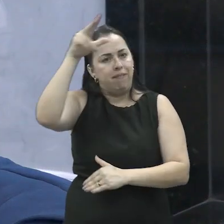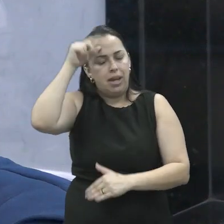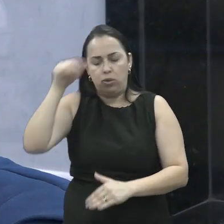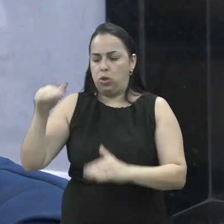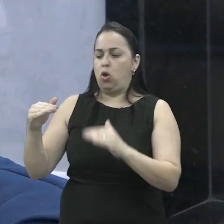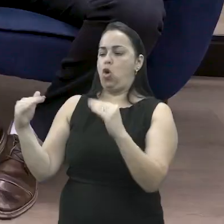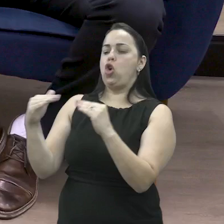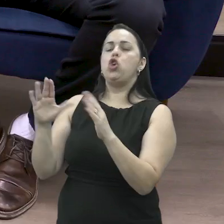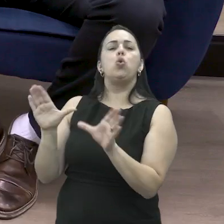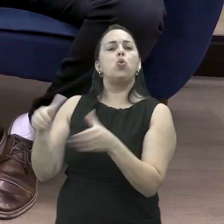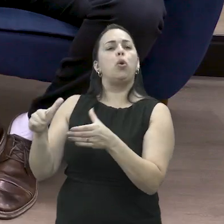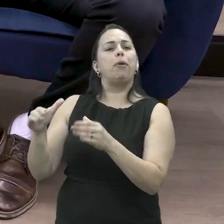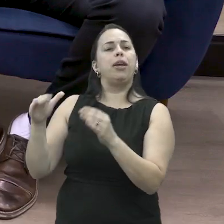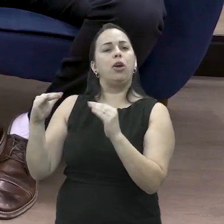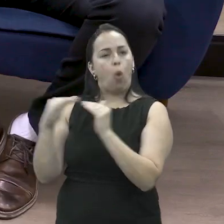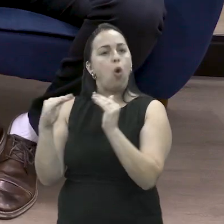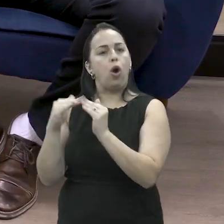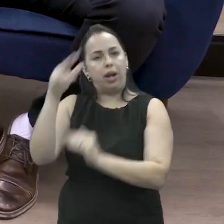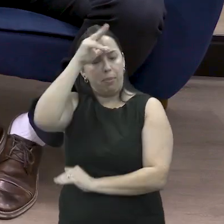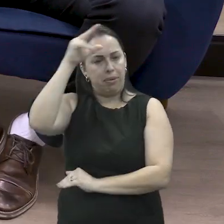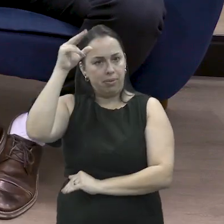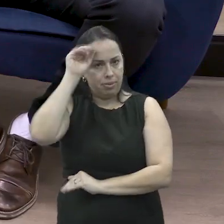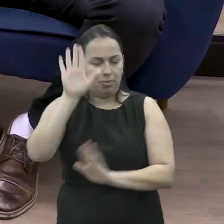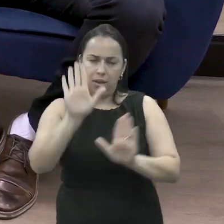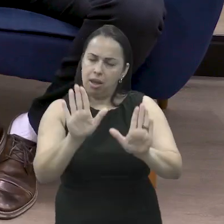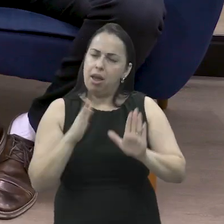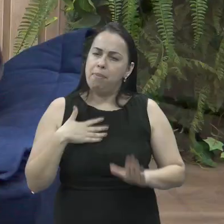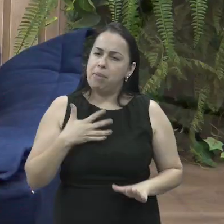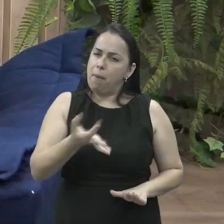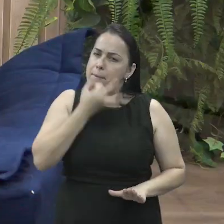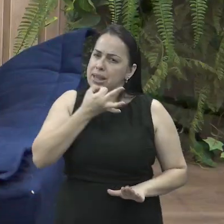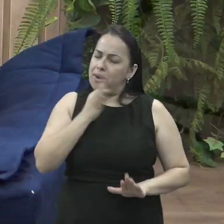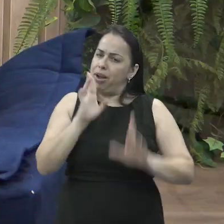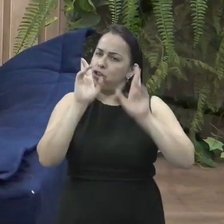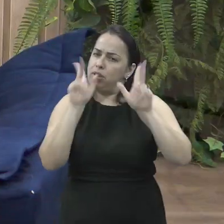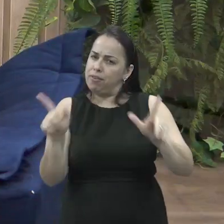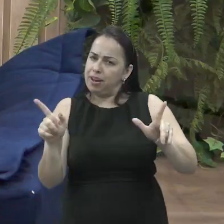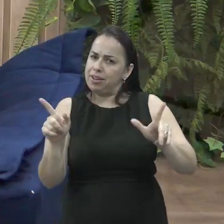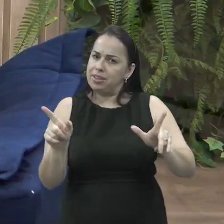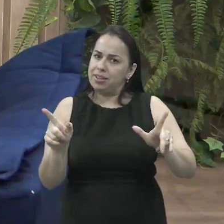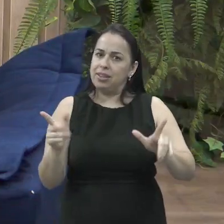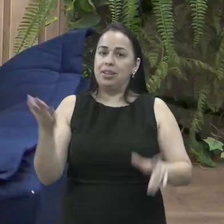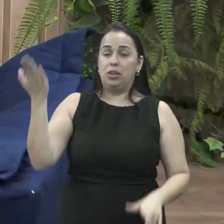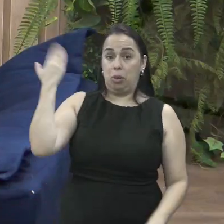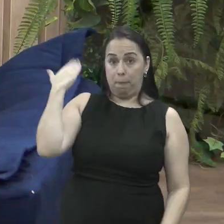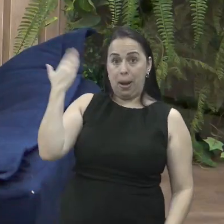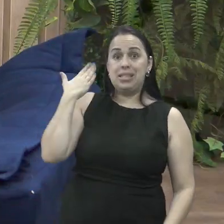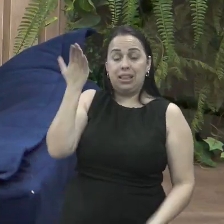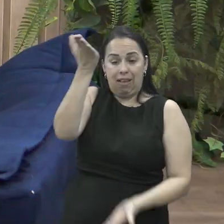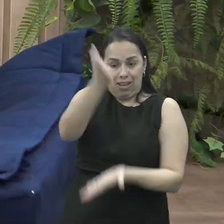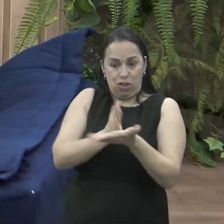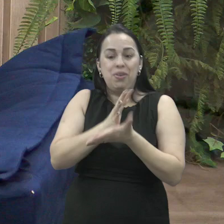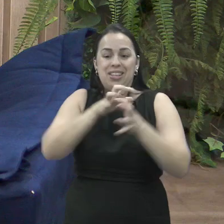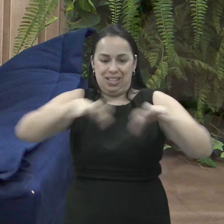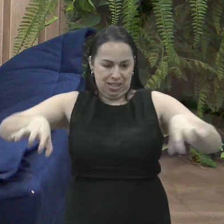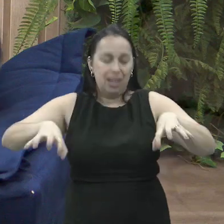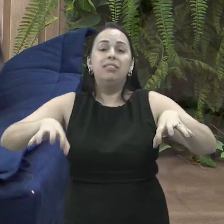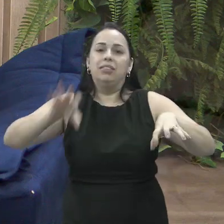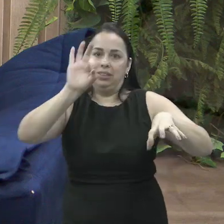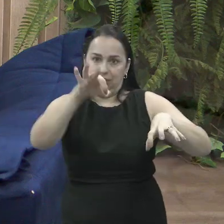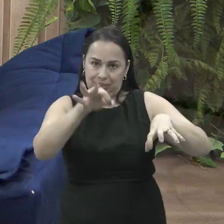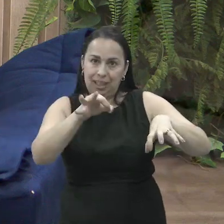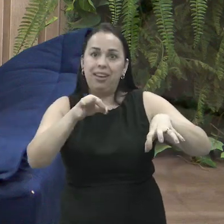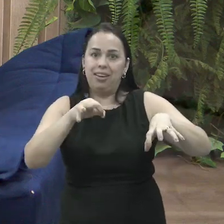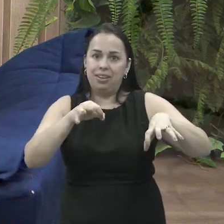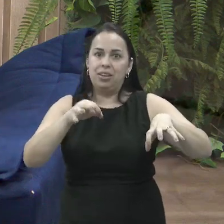nesse sentido? Olha, eu faço uma análise um pouco diferente. Eu não creio que ela está mais dividida que a anterior. Na realidade, a anterior já terminou assim. Se a